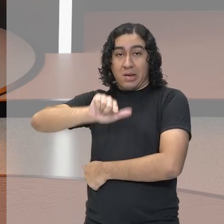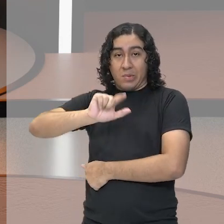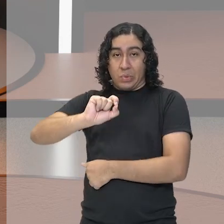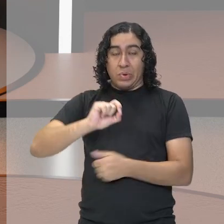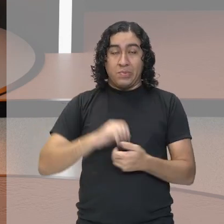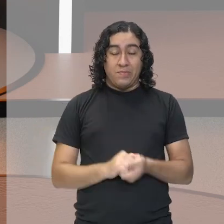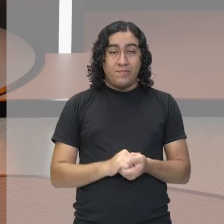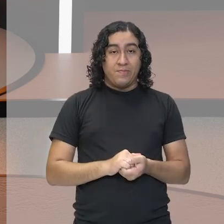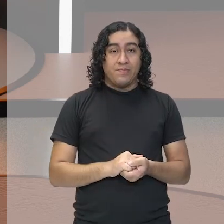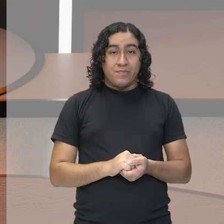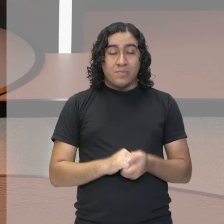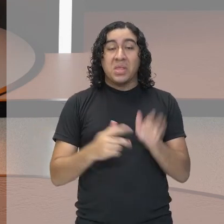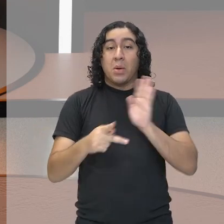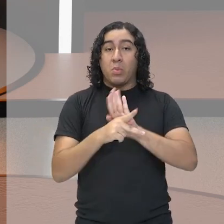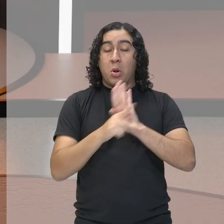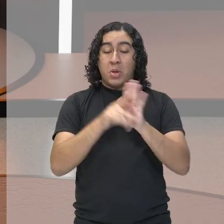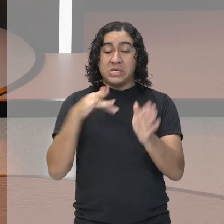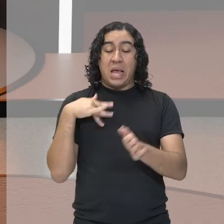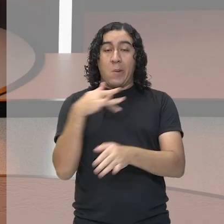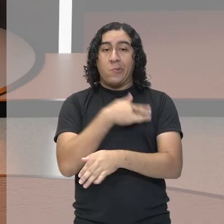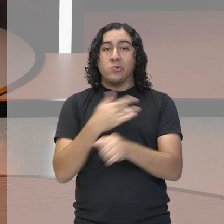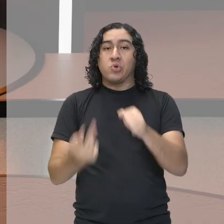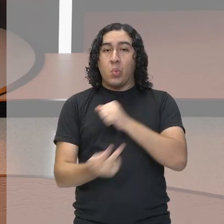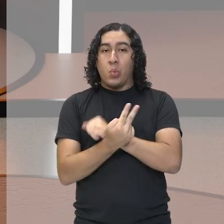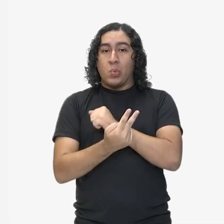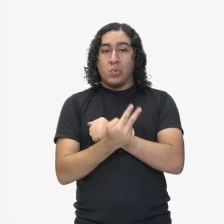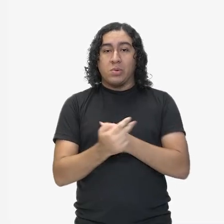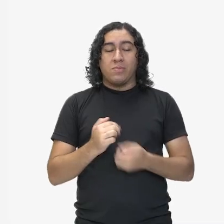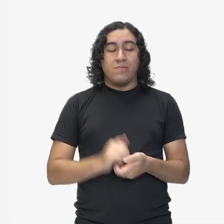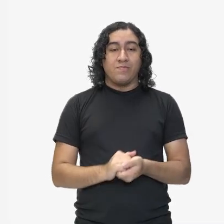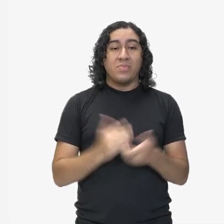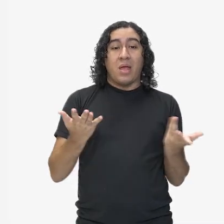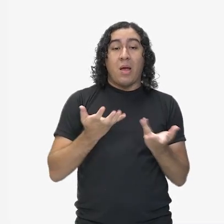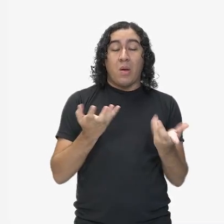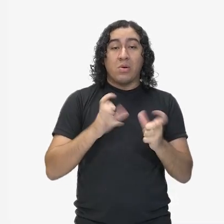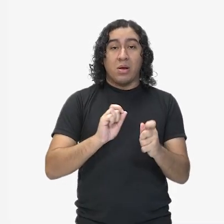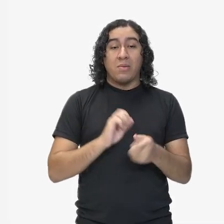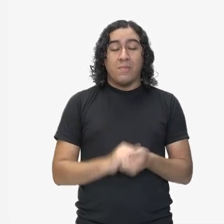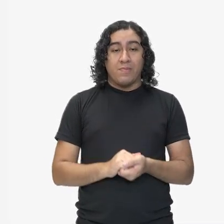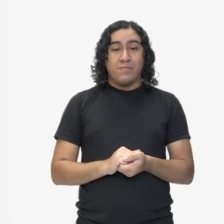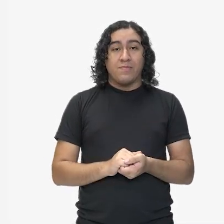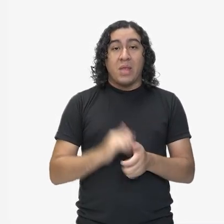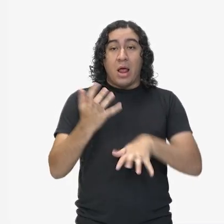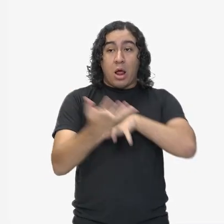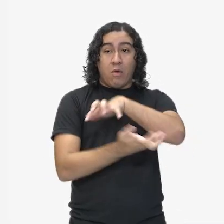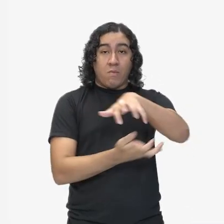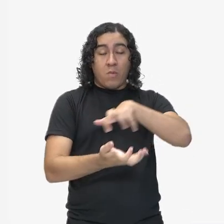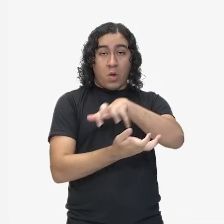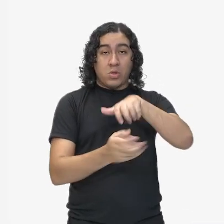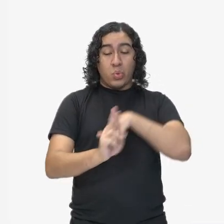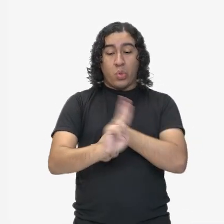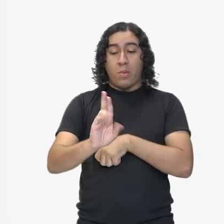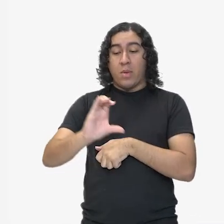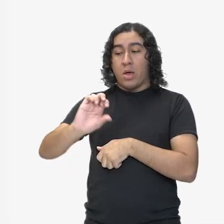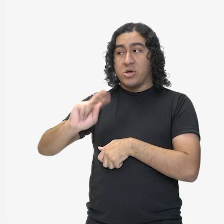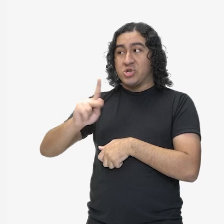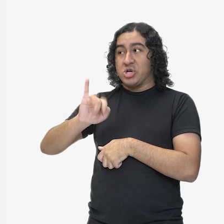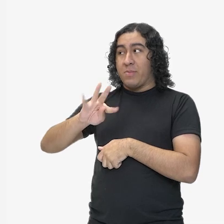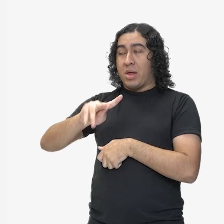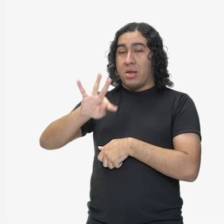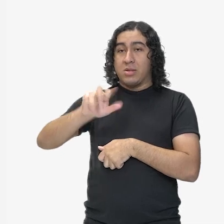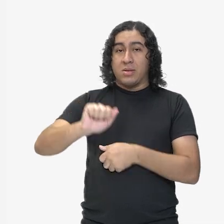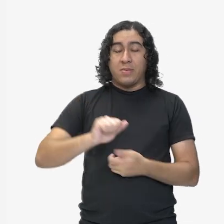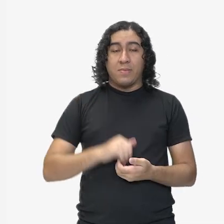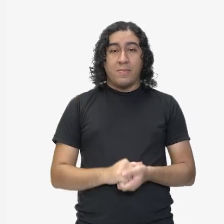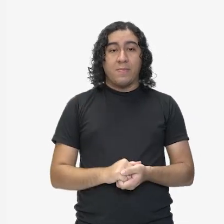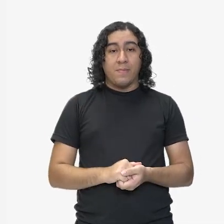de salvação de vida, não é isso? Vamos lá então para a revolta da Chibata. A revolta da Chibata foi um